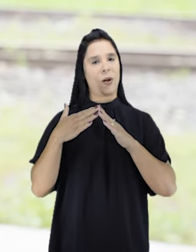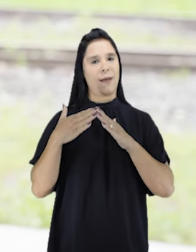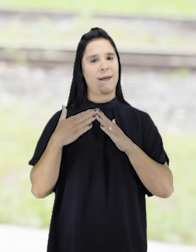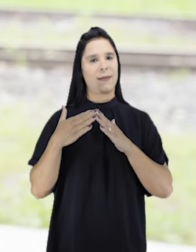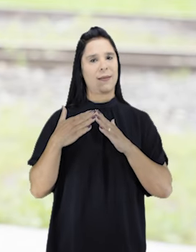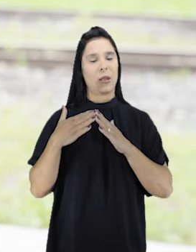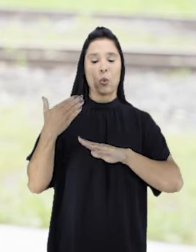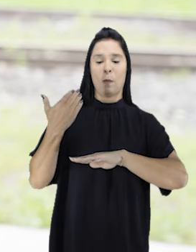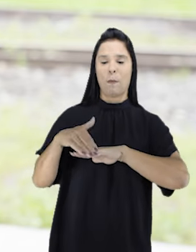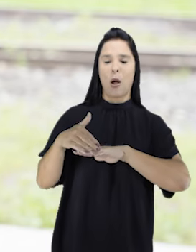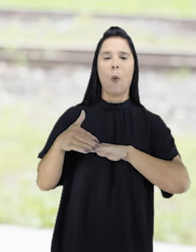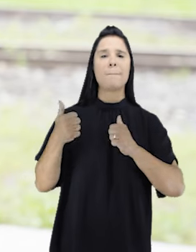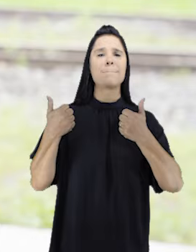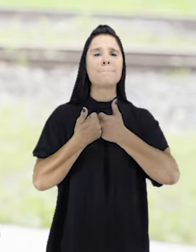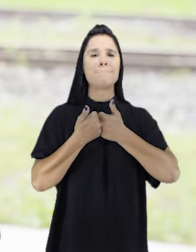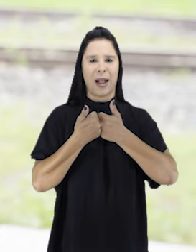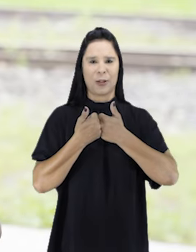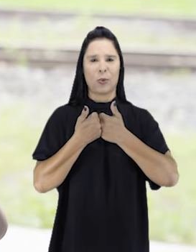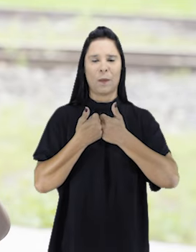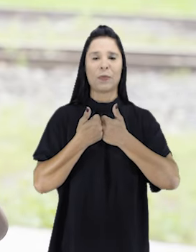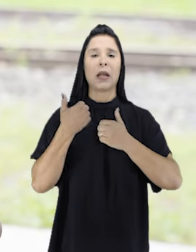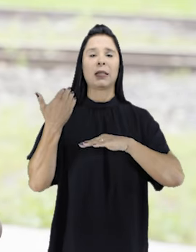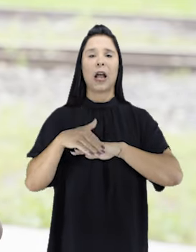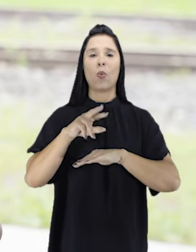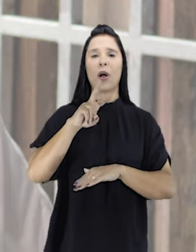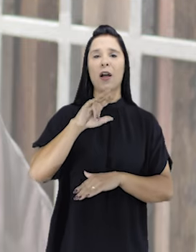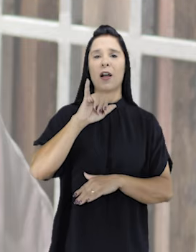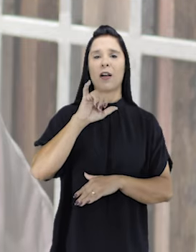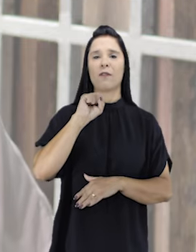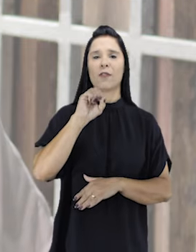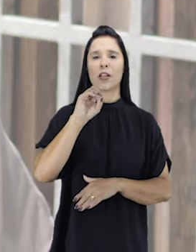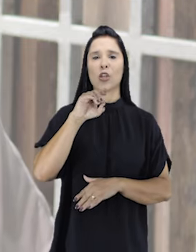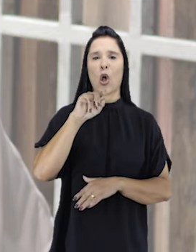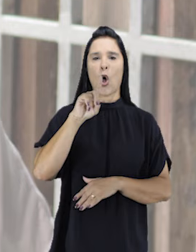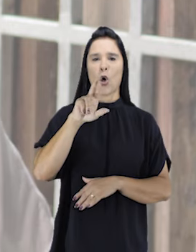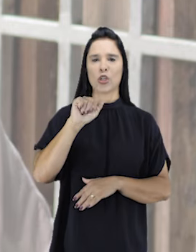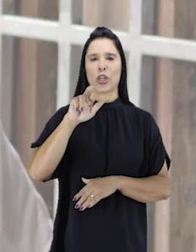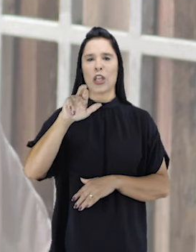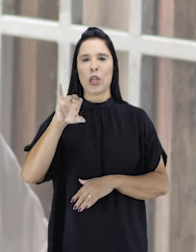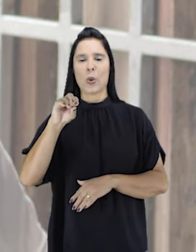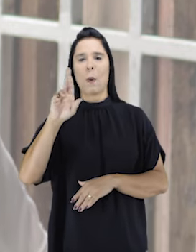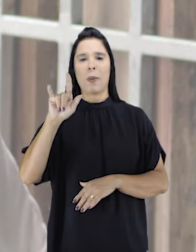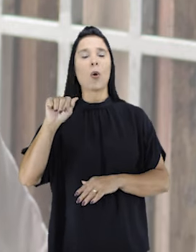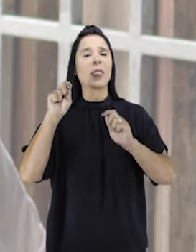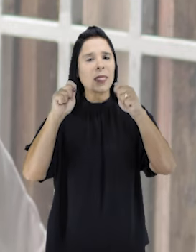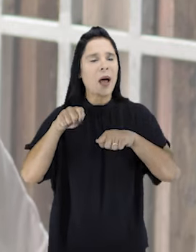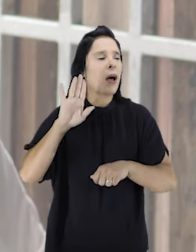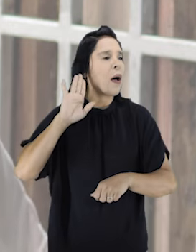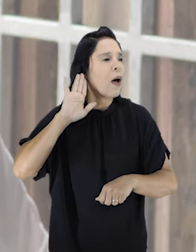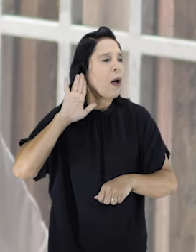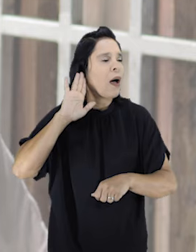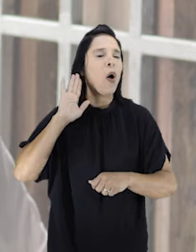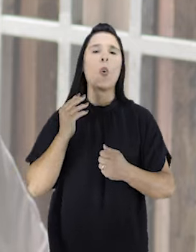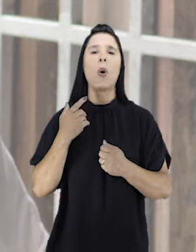morei numa rua muito próxima, a Rua Visconde do Rio Branco, e era possível